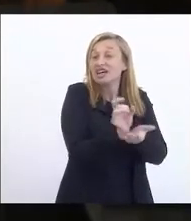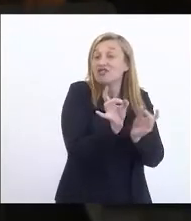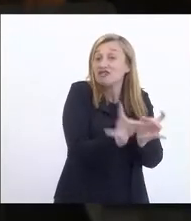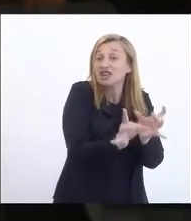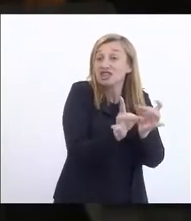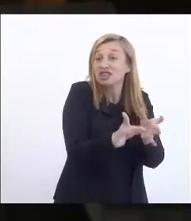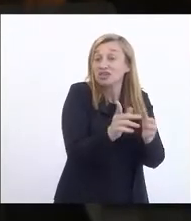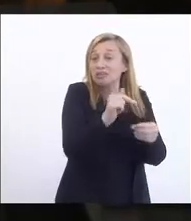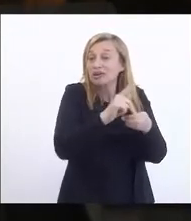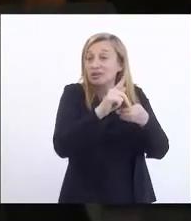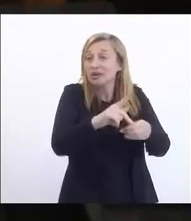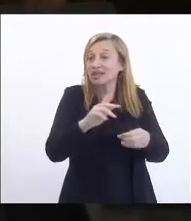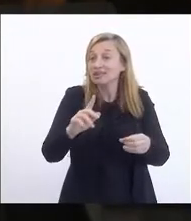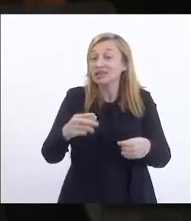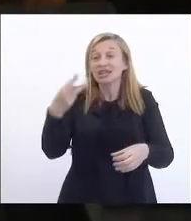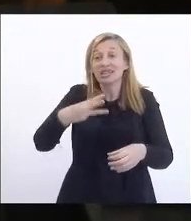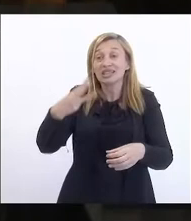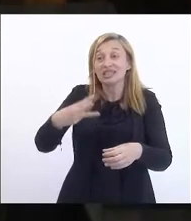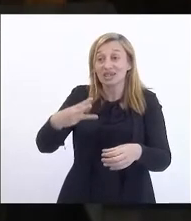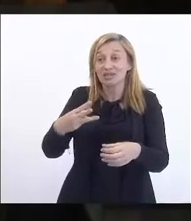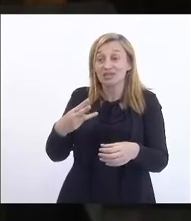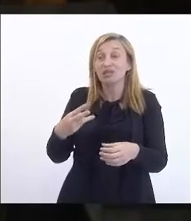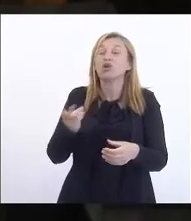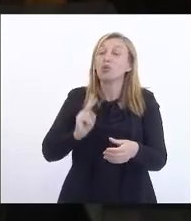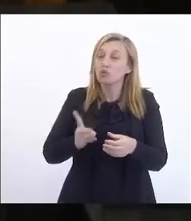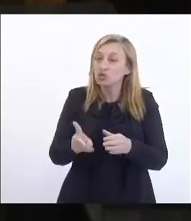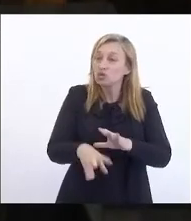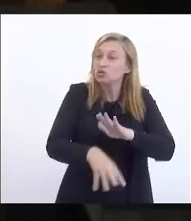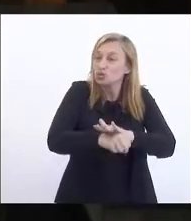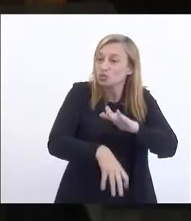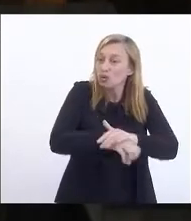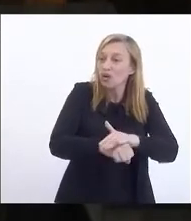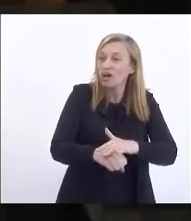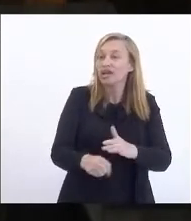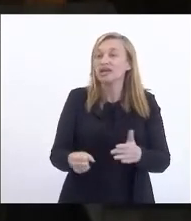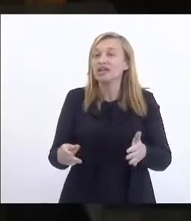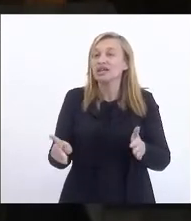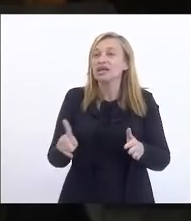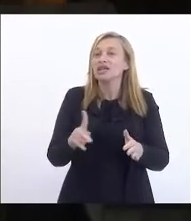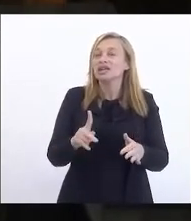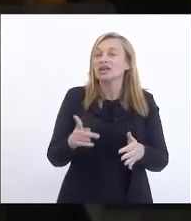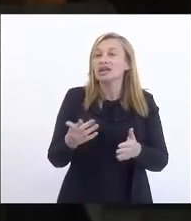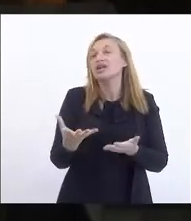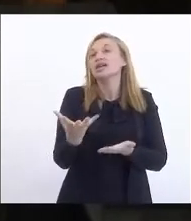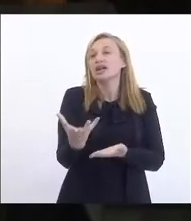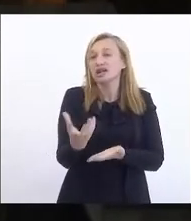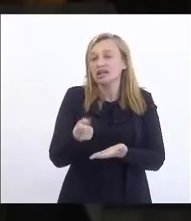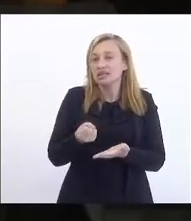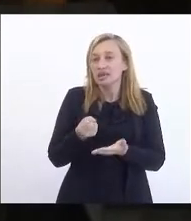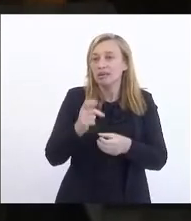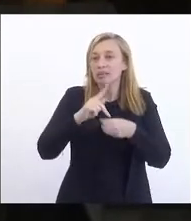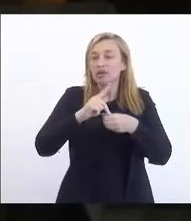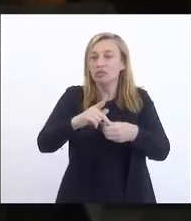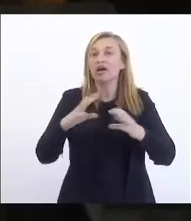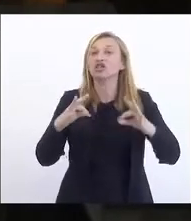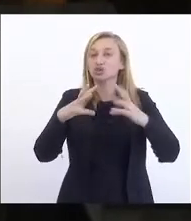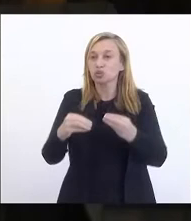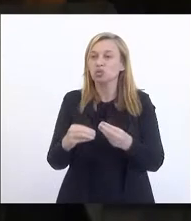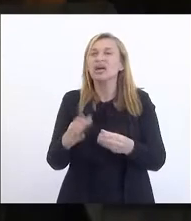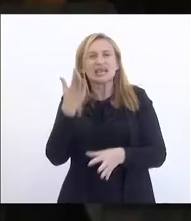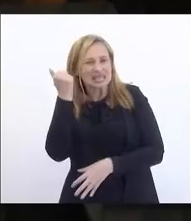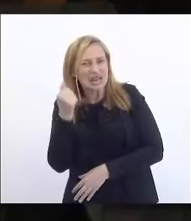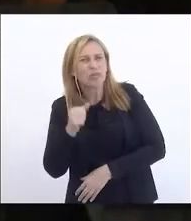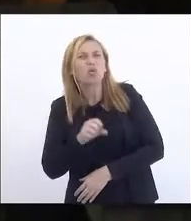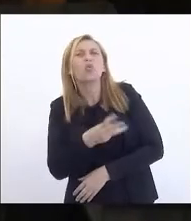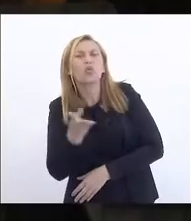continuam a explorar. E vai para o bolso da Petrobras a provisão. E sabe quanto é